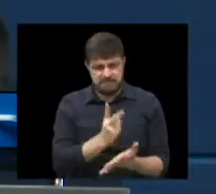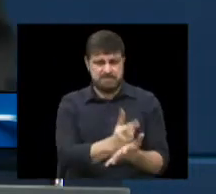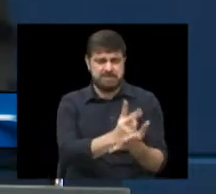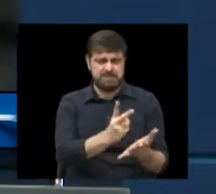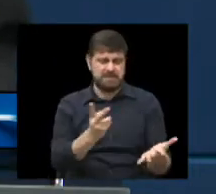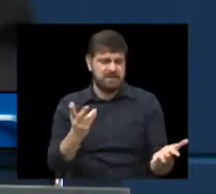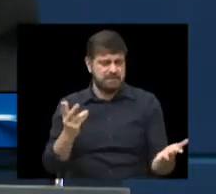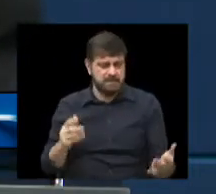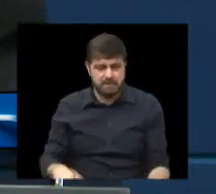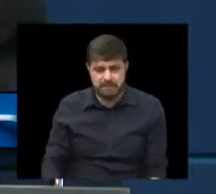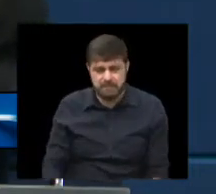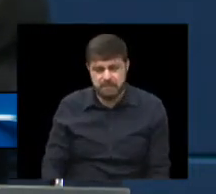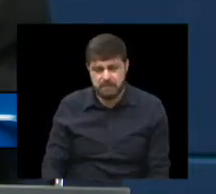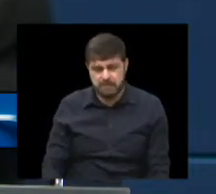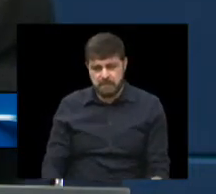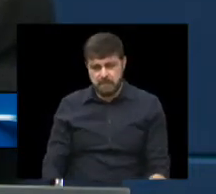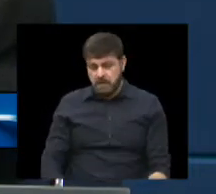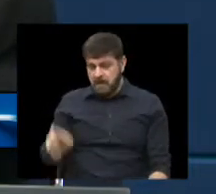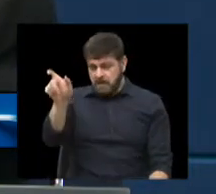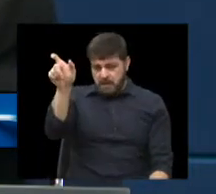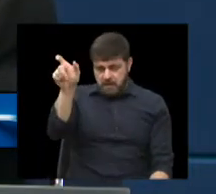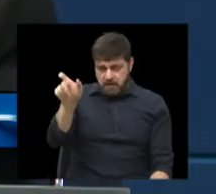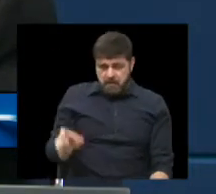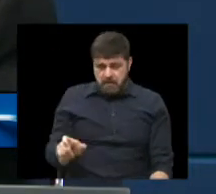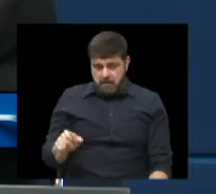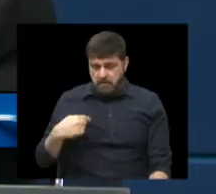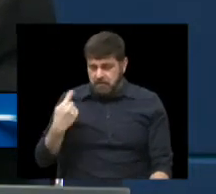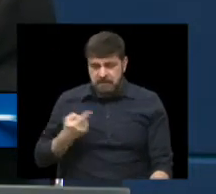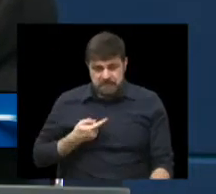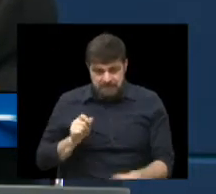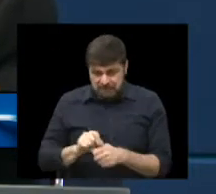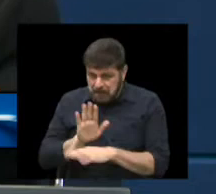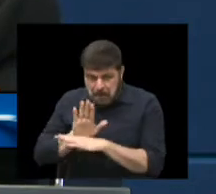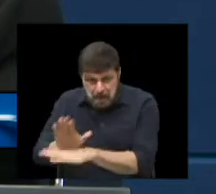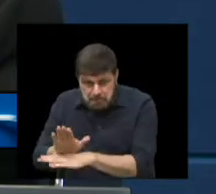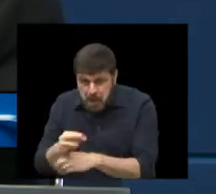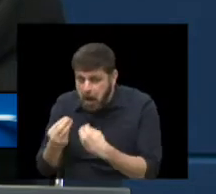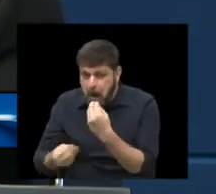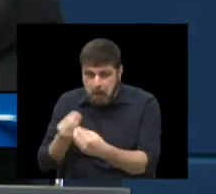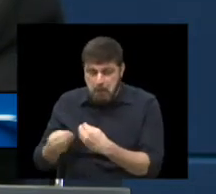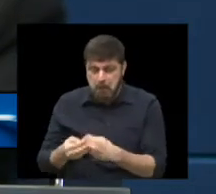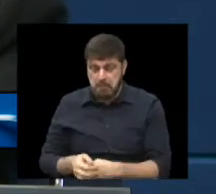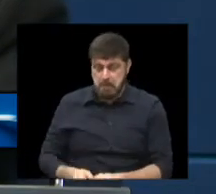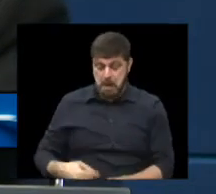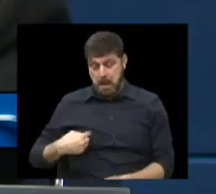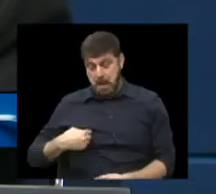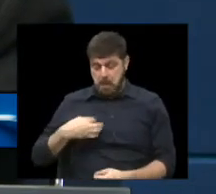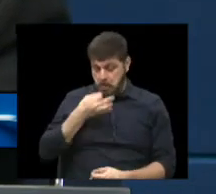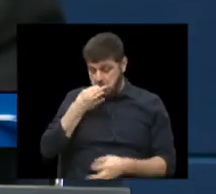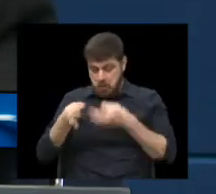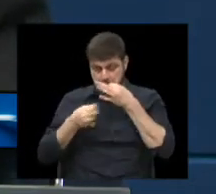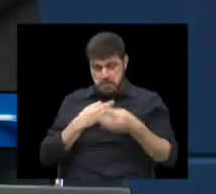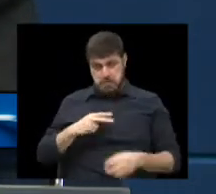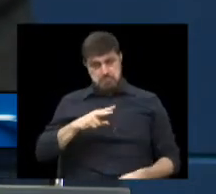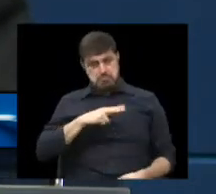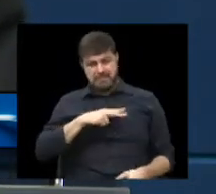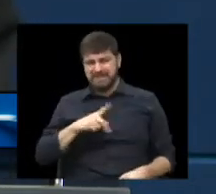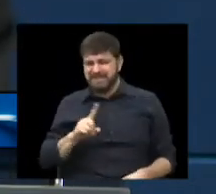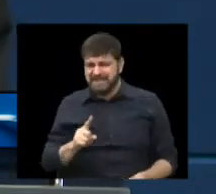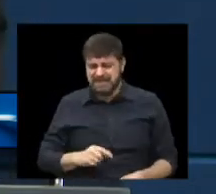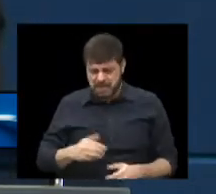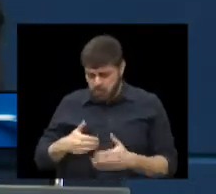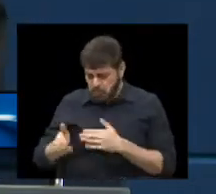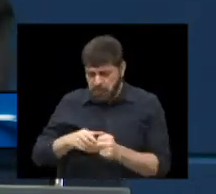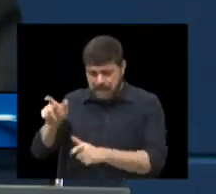Ailton da Farmácia, cidadão, ideologia não enche barriga de ninguém, não é verdade? Então, Vossa Excelência tem eleitores como eu, com a